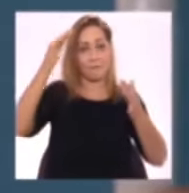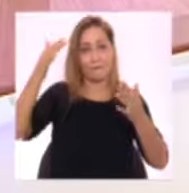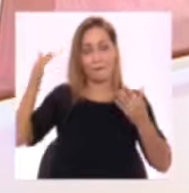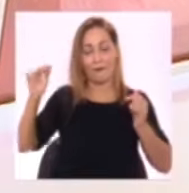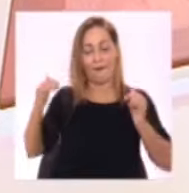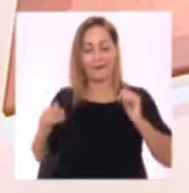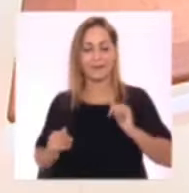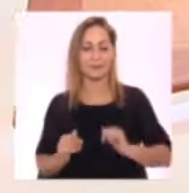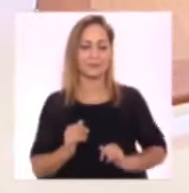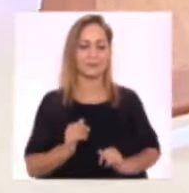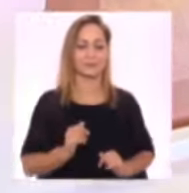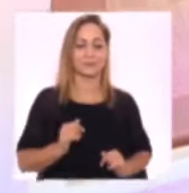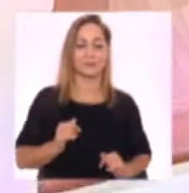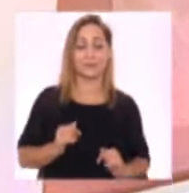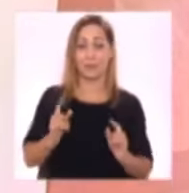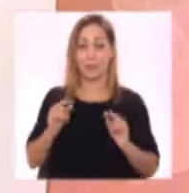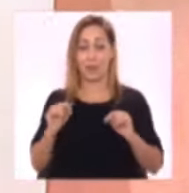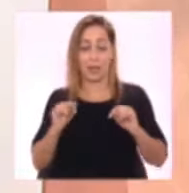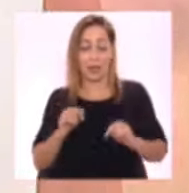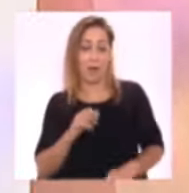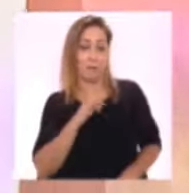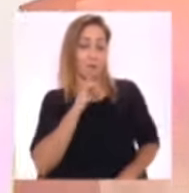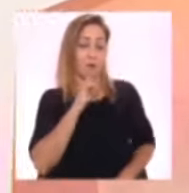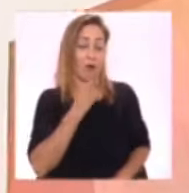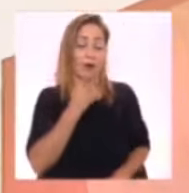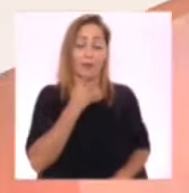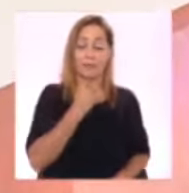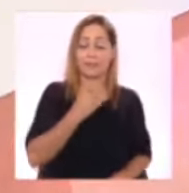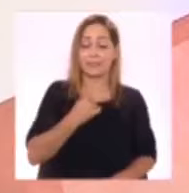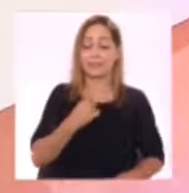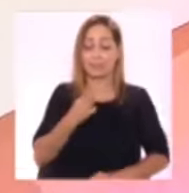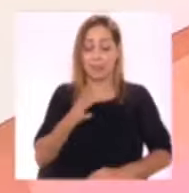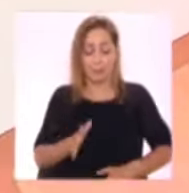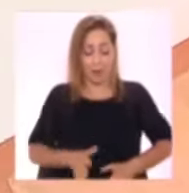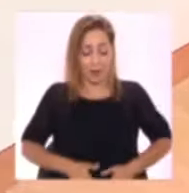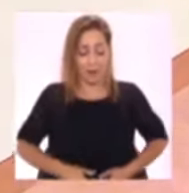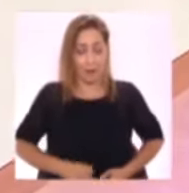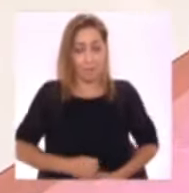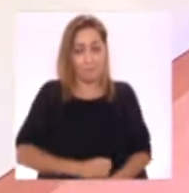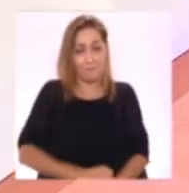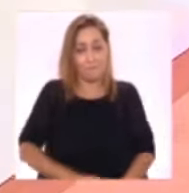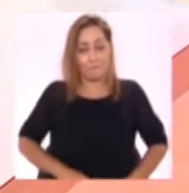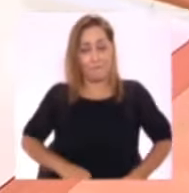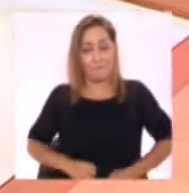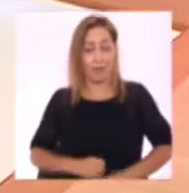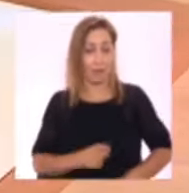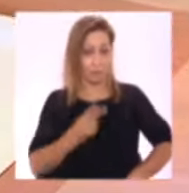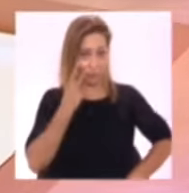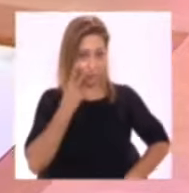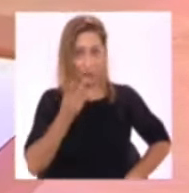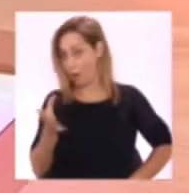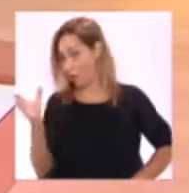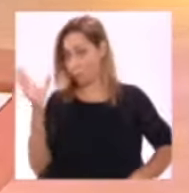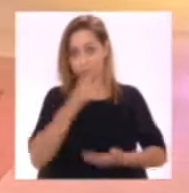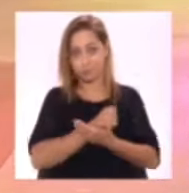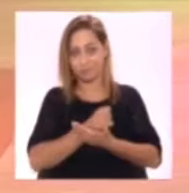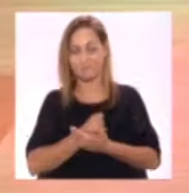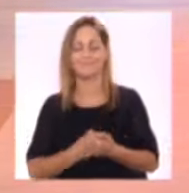fora. Já minha avó dizia, barriga vazia, o que vê